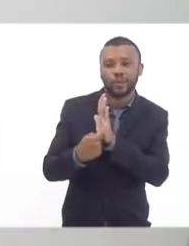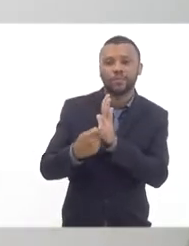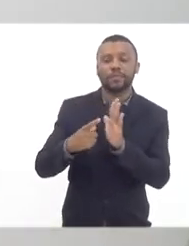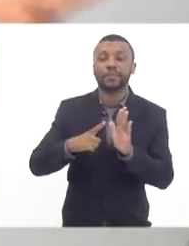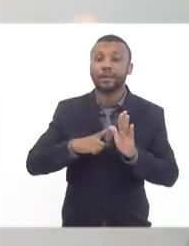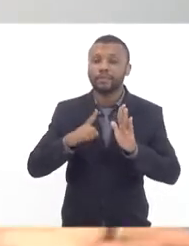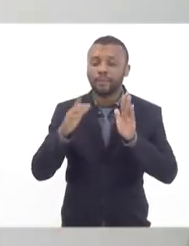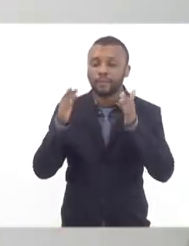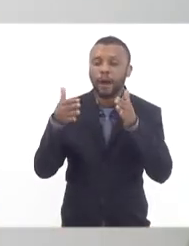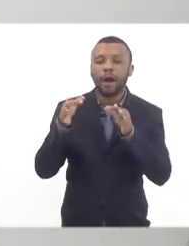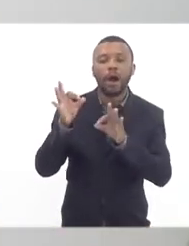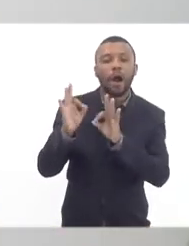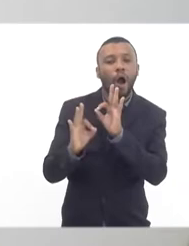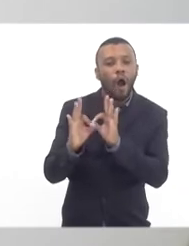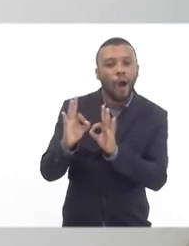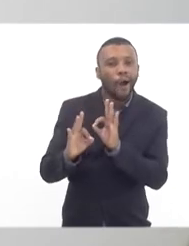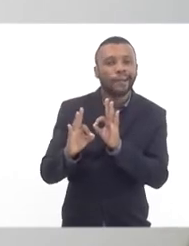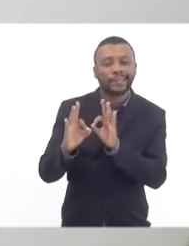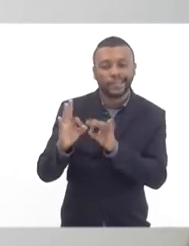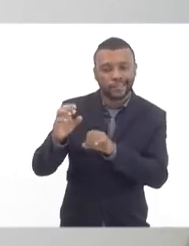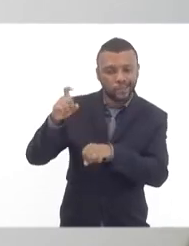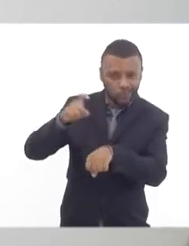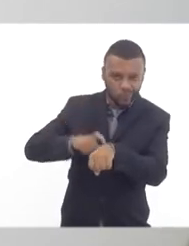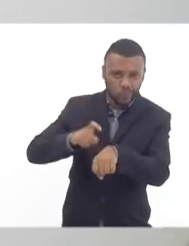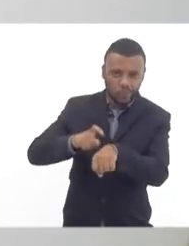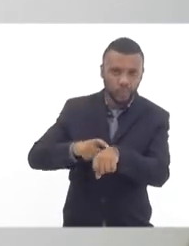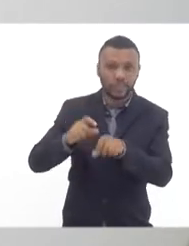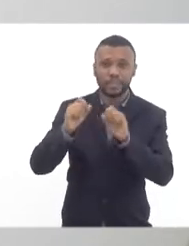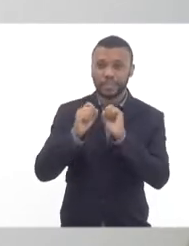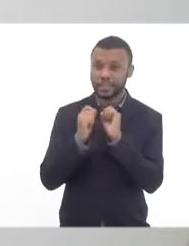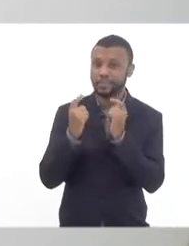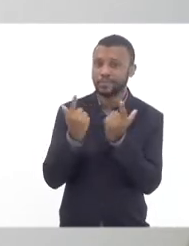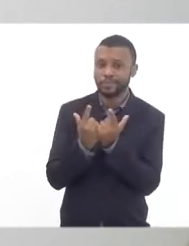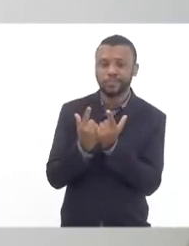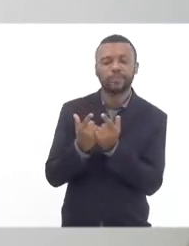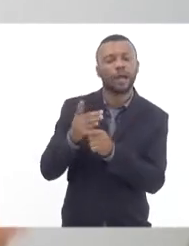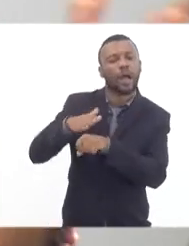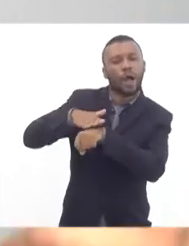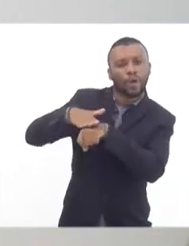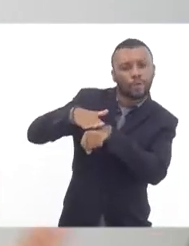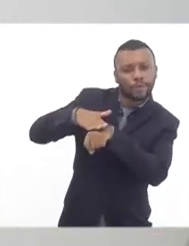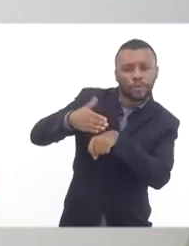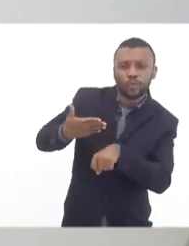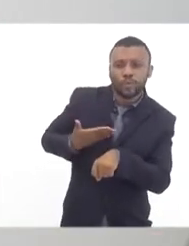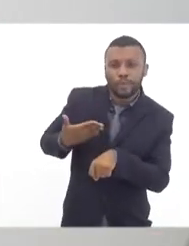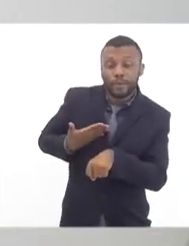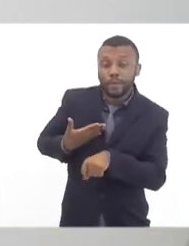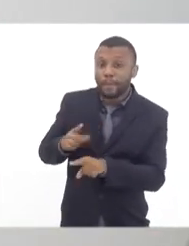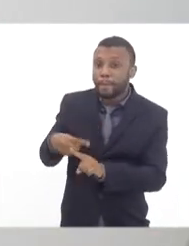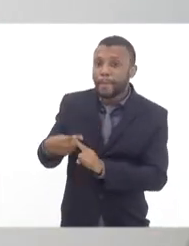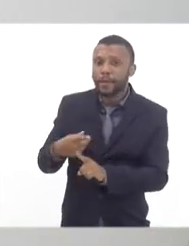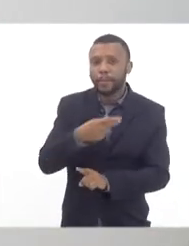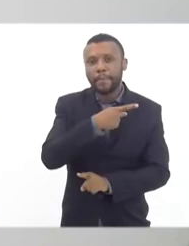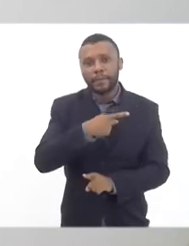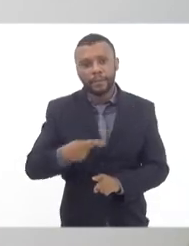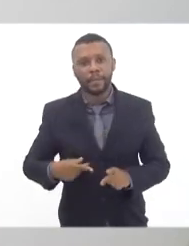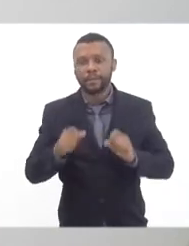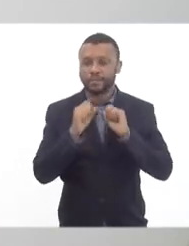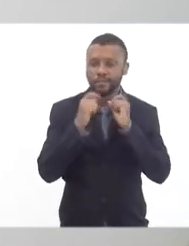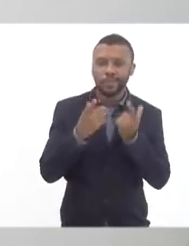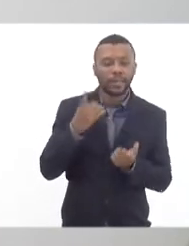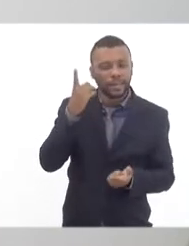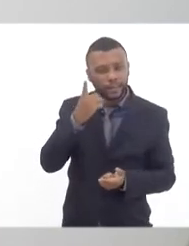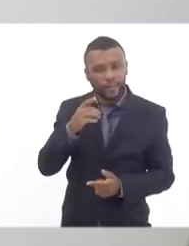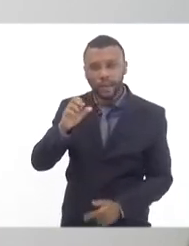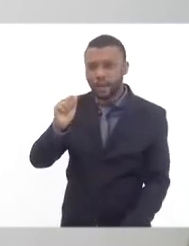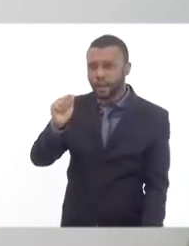do dia na Casa Legislativa, né? Conversou com seus pares, conversou com o presidente da Casa, o deputado